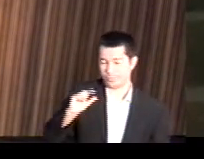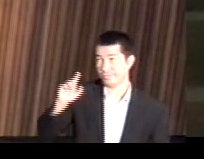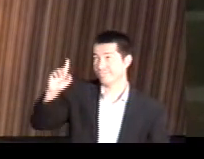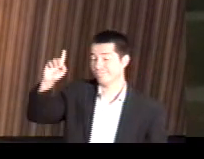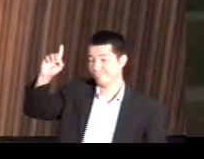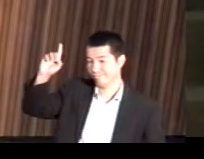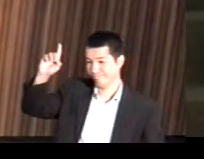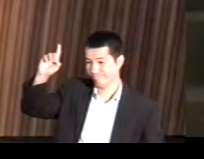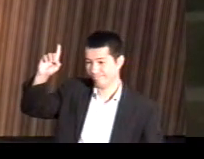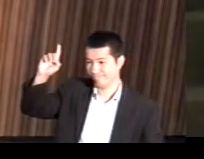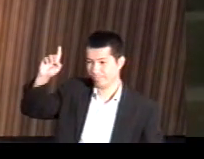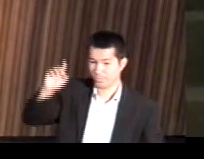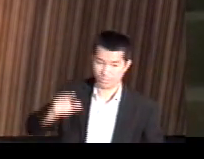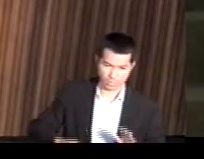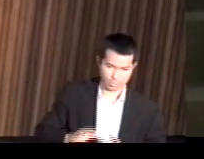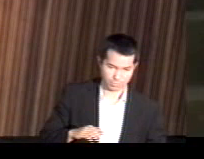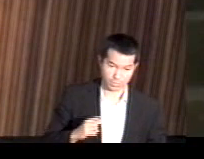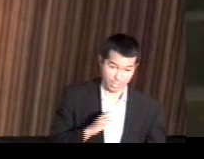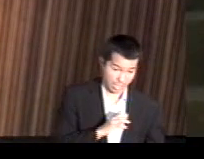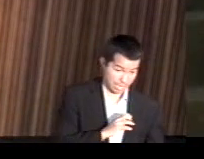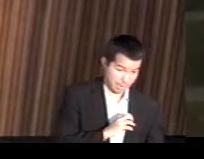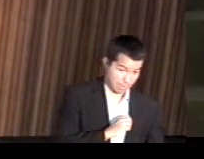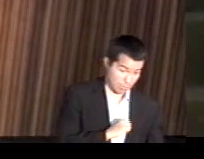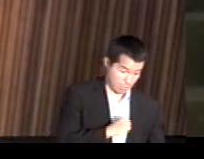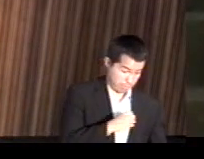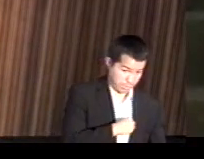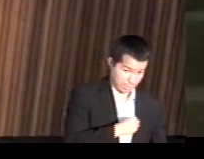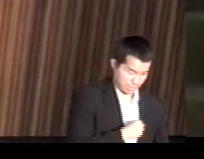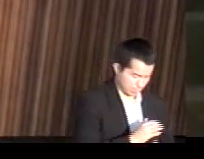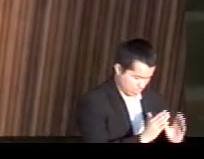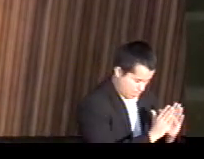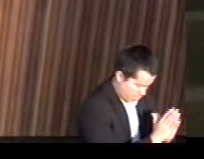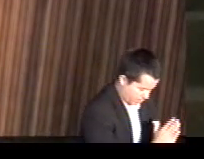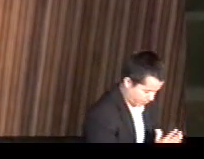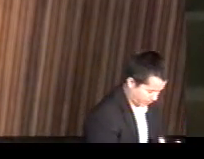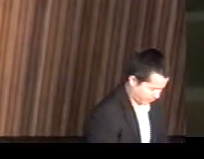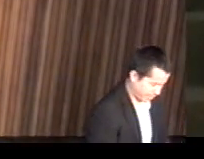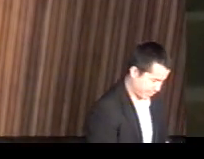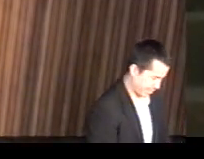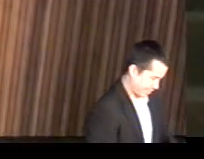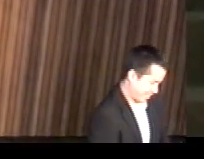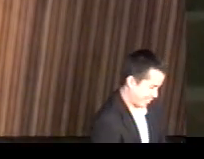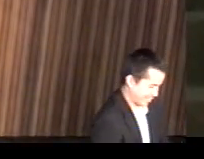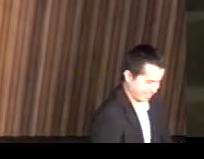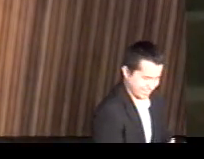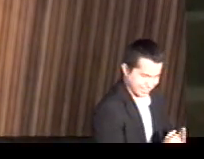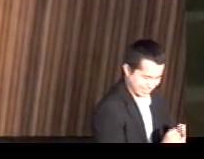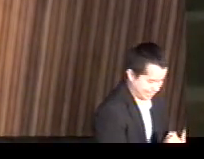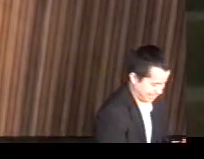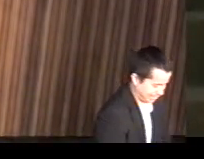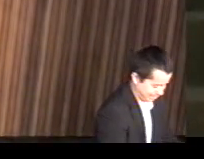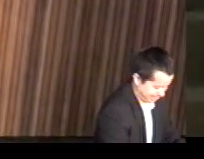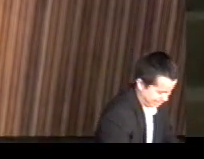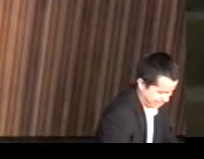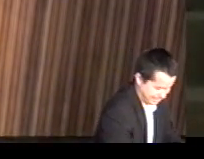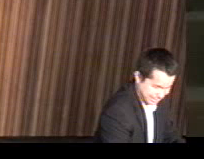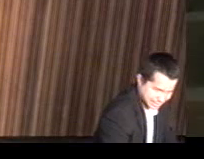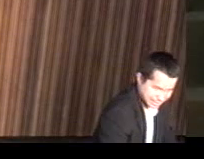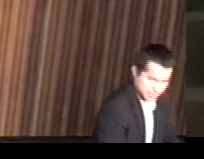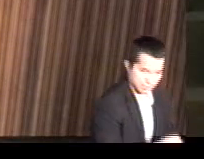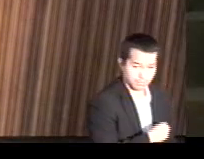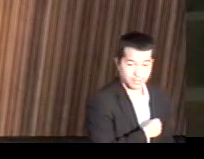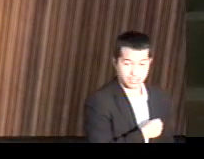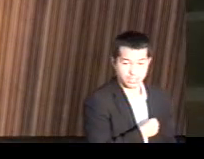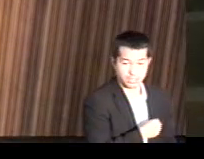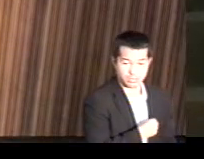E adoramos e servimos o nosso pecado. E Deus diz, eu não